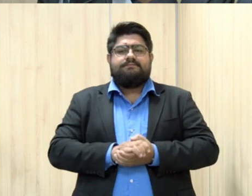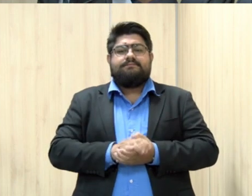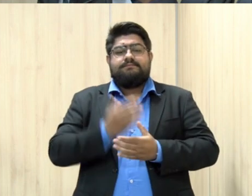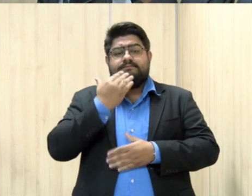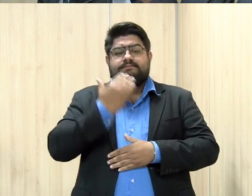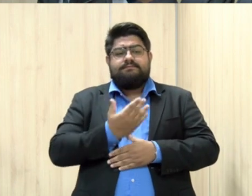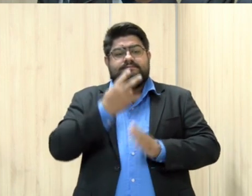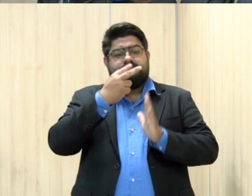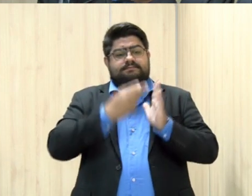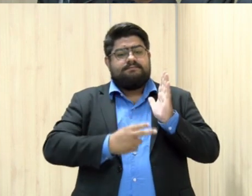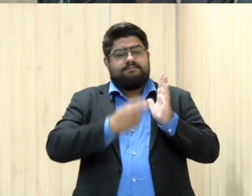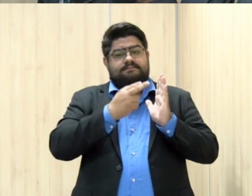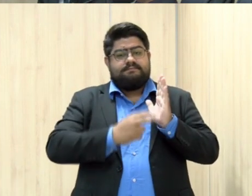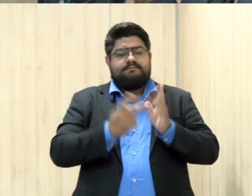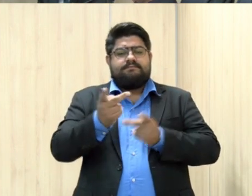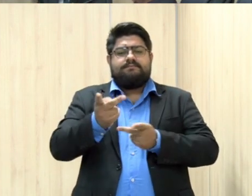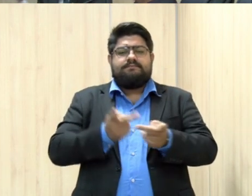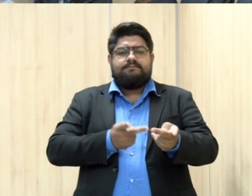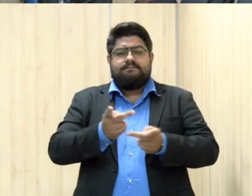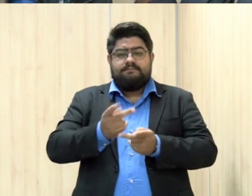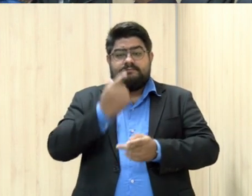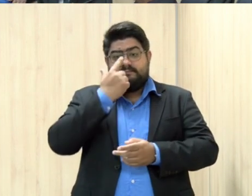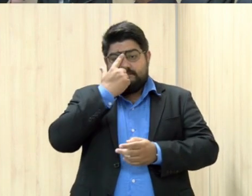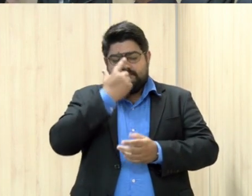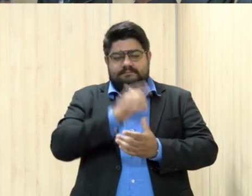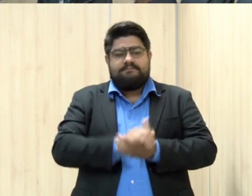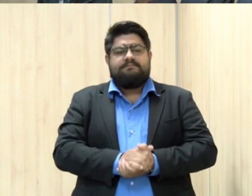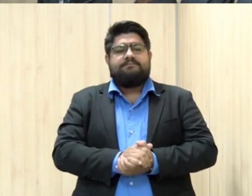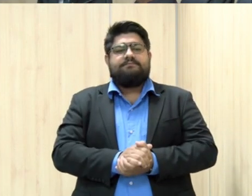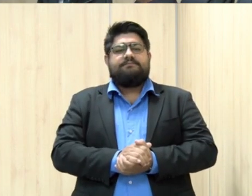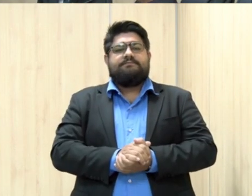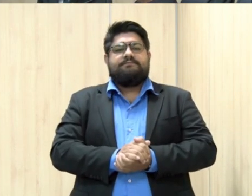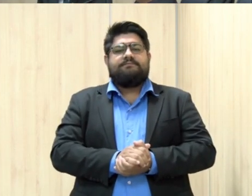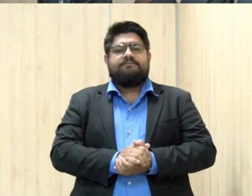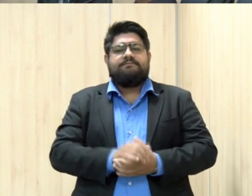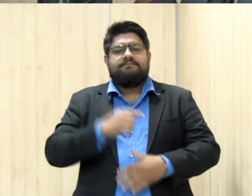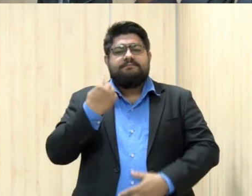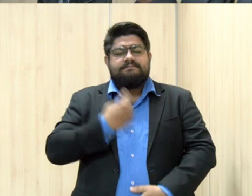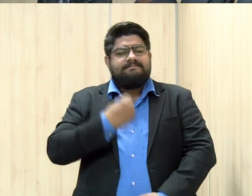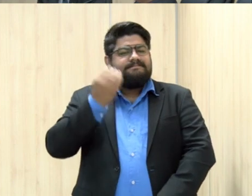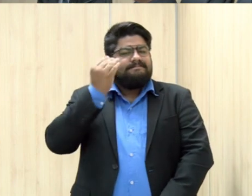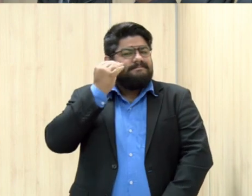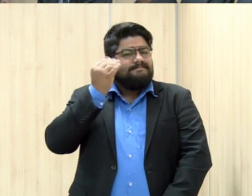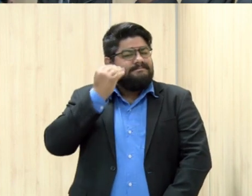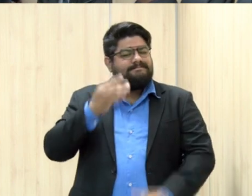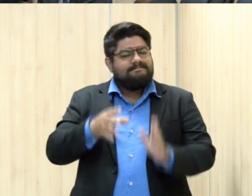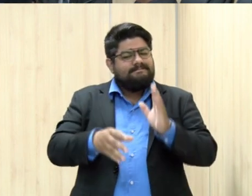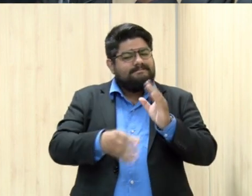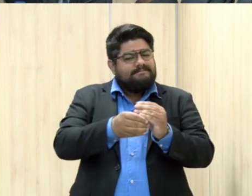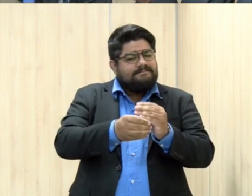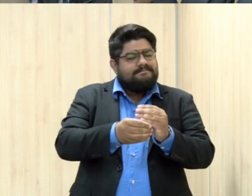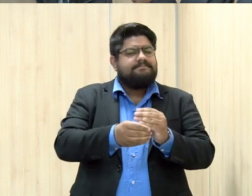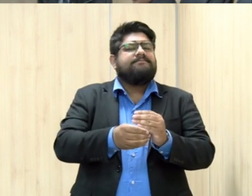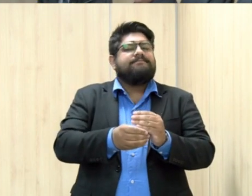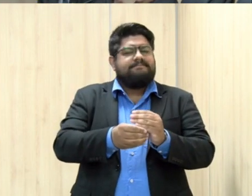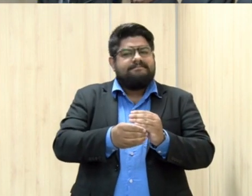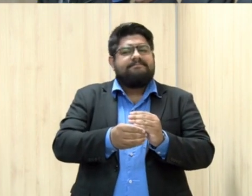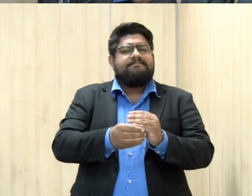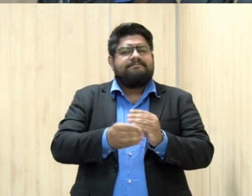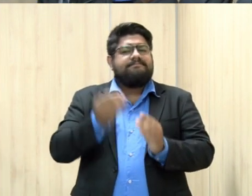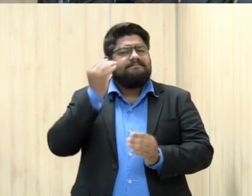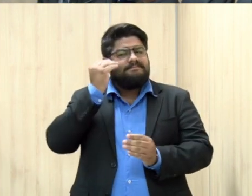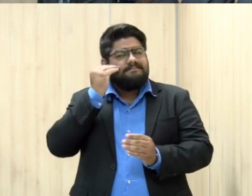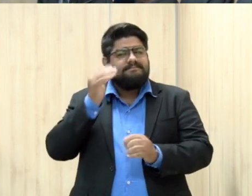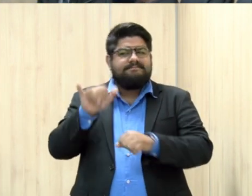vou pedir vista do projeto tá a gente tentar uma contribuição se a gente encontra